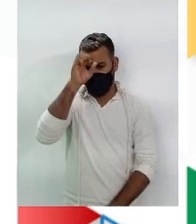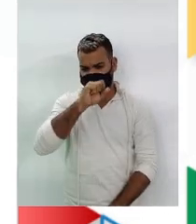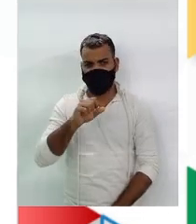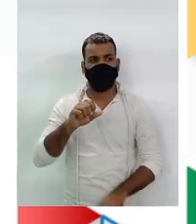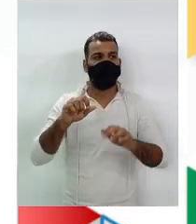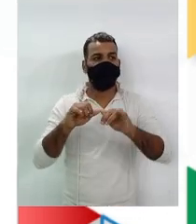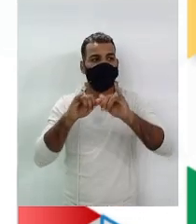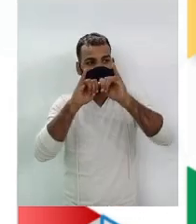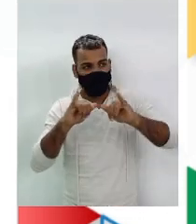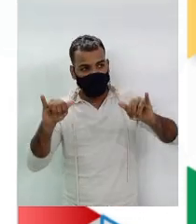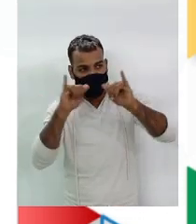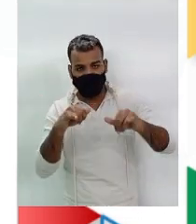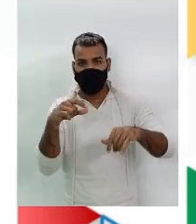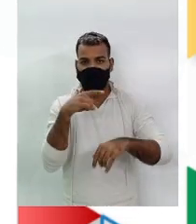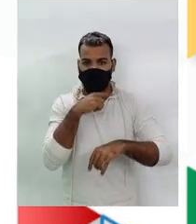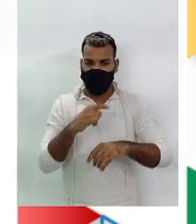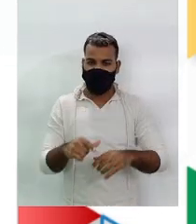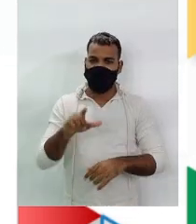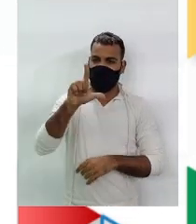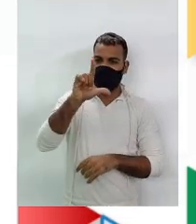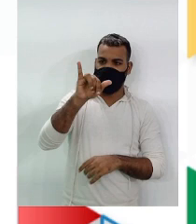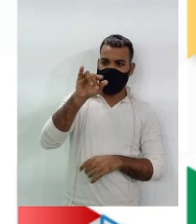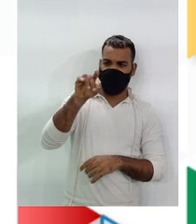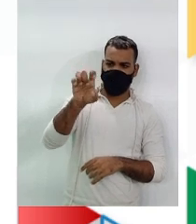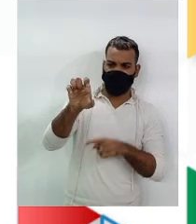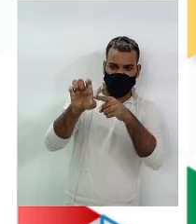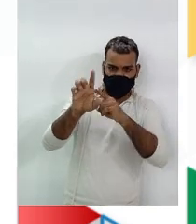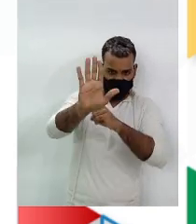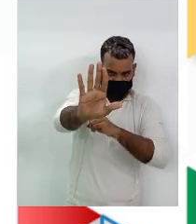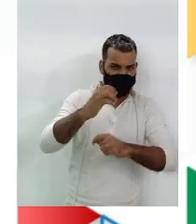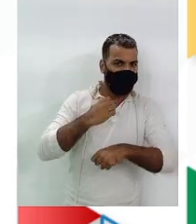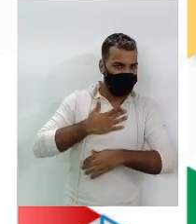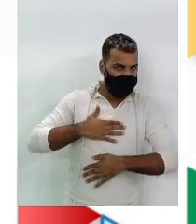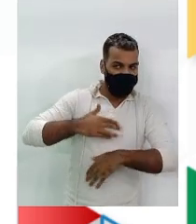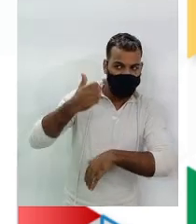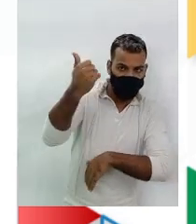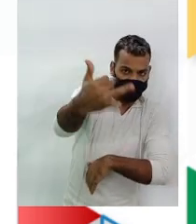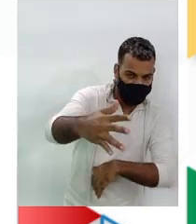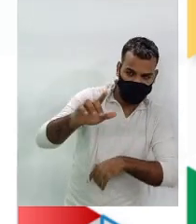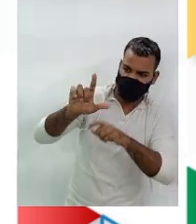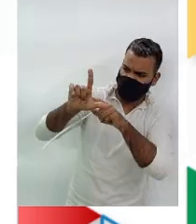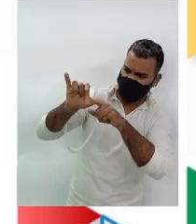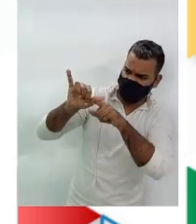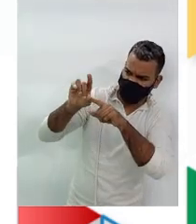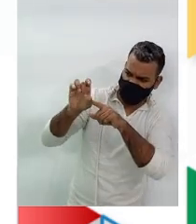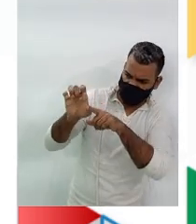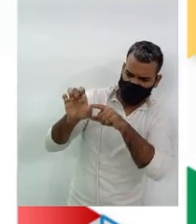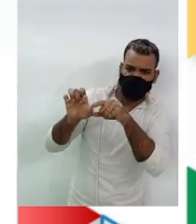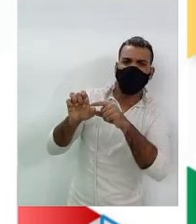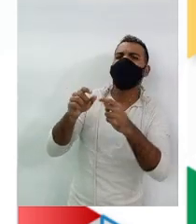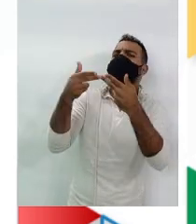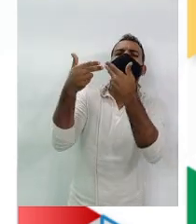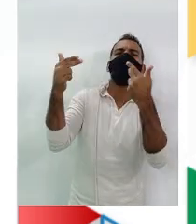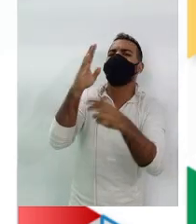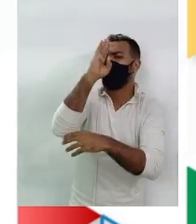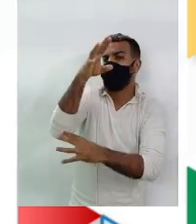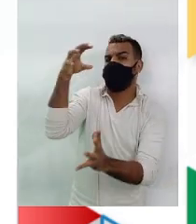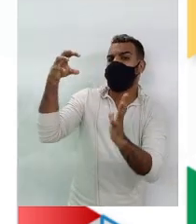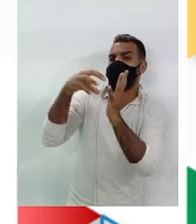notícia as informações do lead, que nós vamos conhecer, o fato central, suas principais